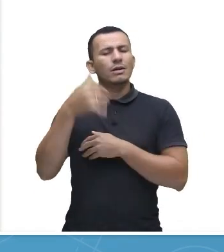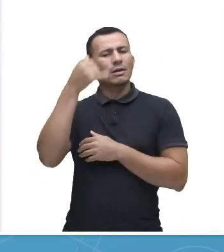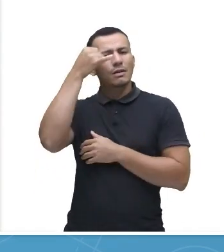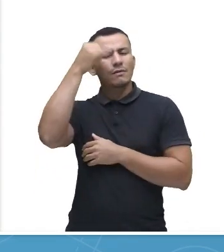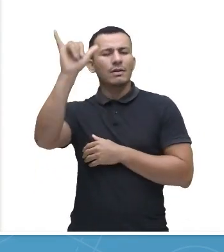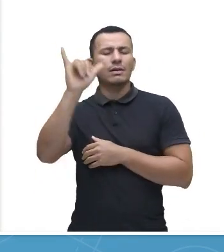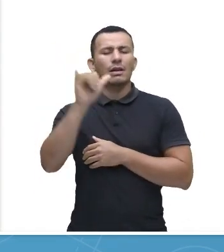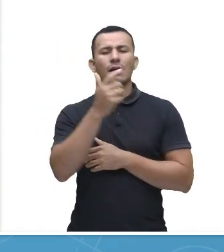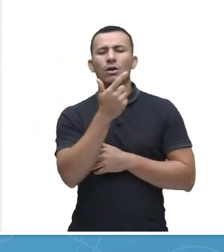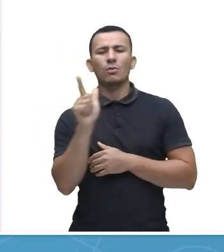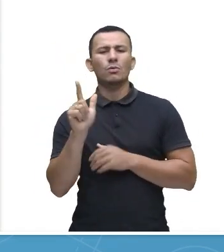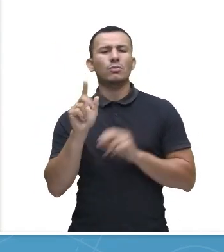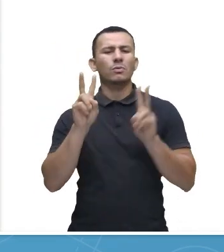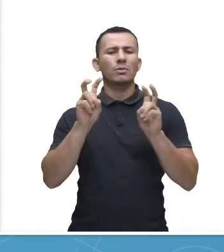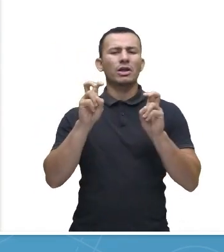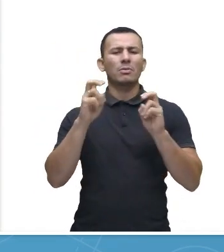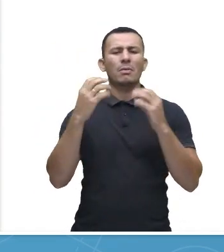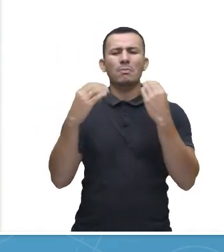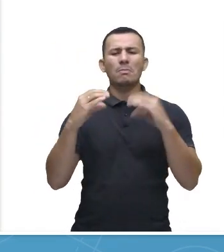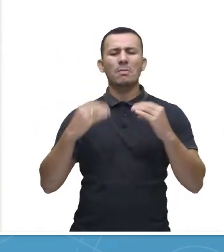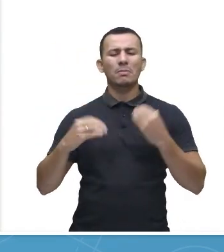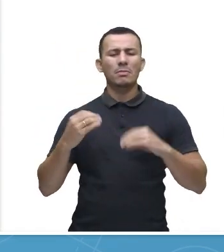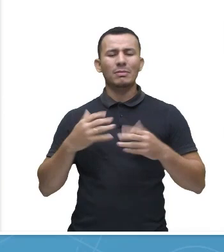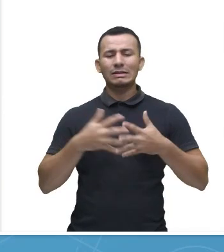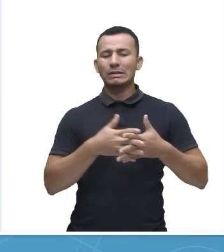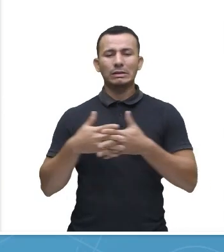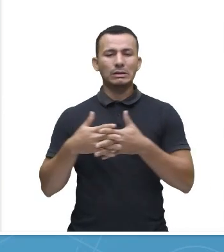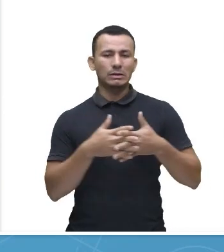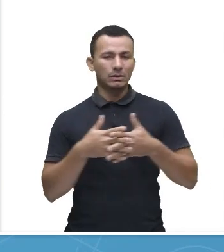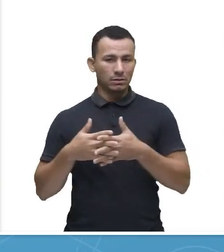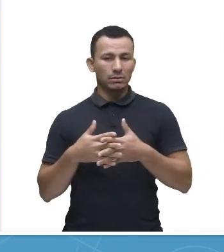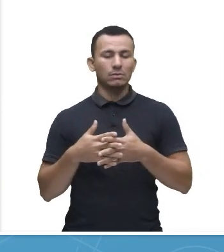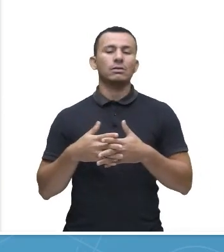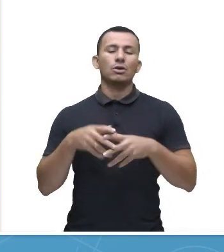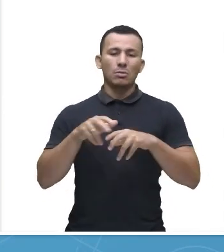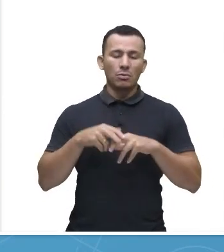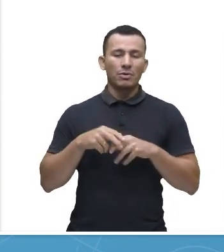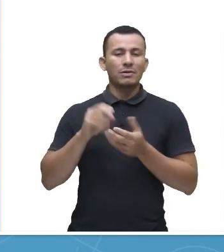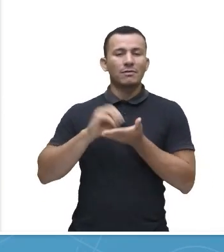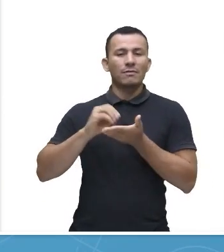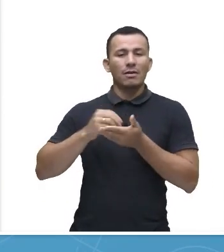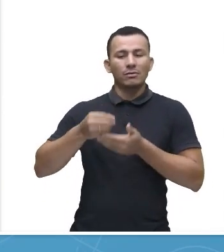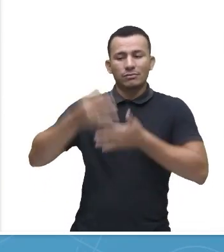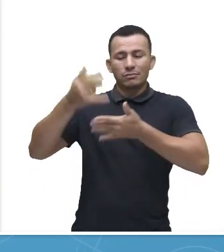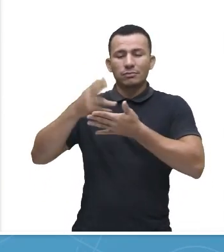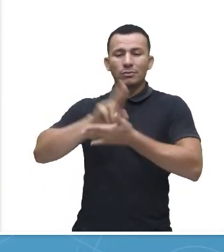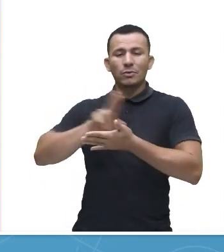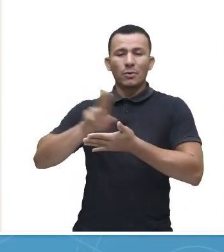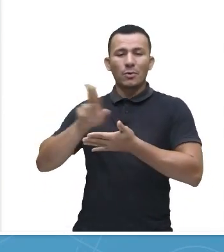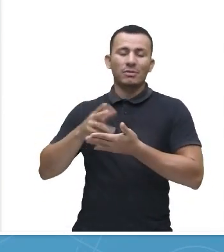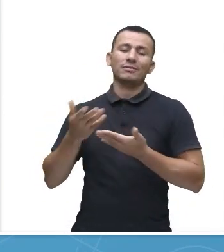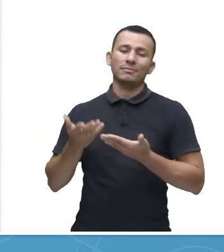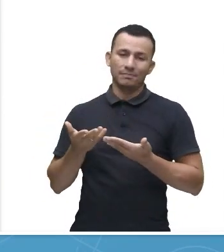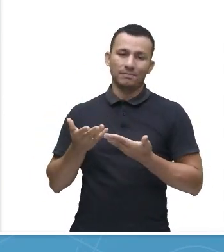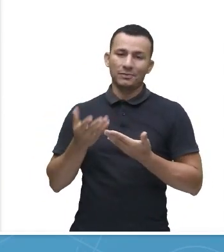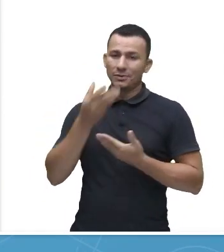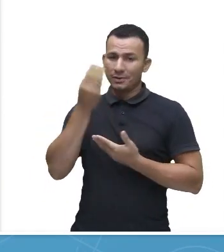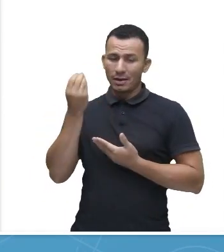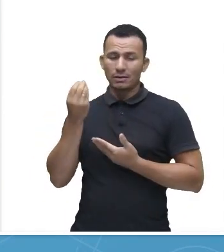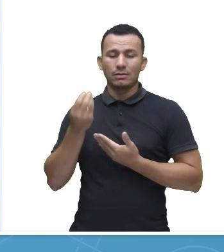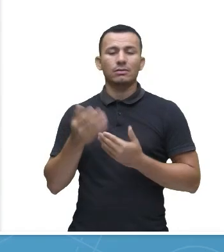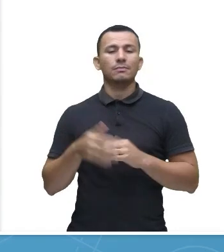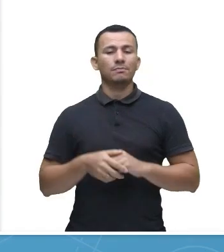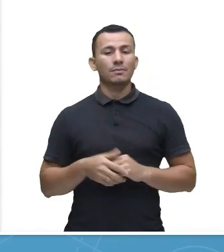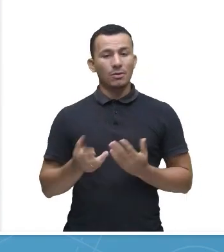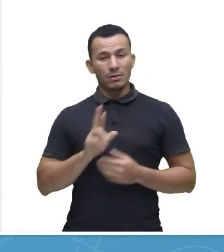outras mensagens, porque isso daí acaba atrapalhando, né? E, consequentemente, a gente deixa de citar pessoas que estão respondendo, tá bom? Então, vamos lá